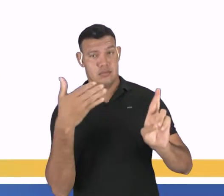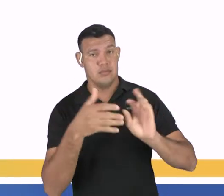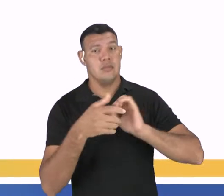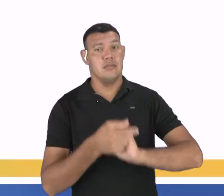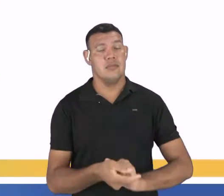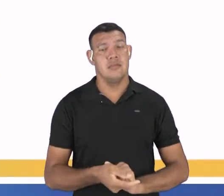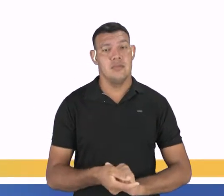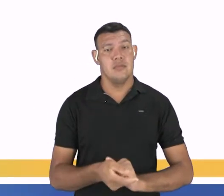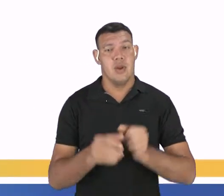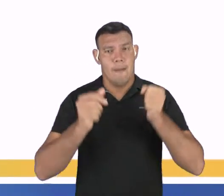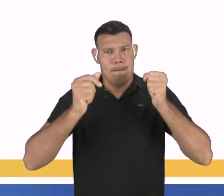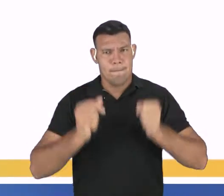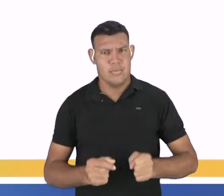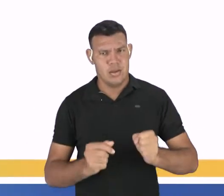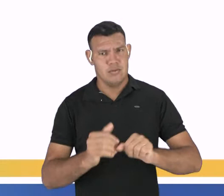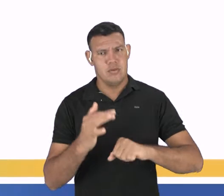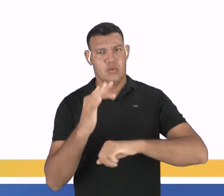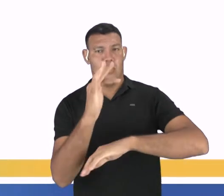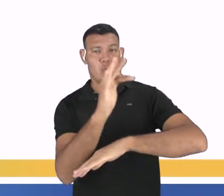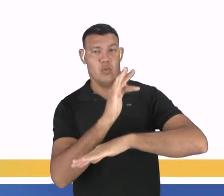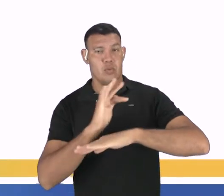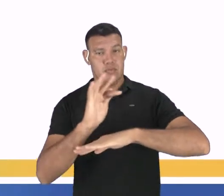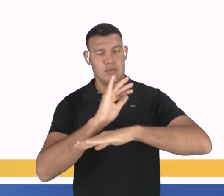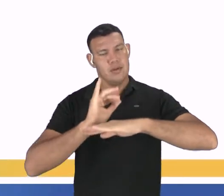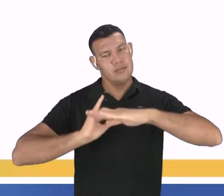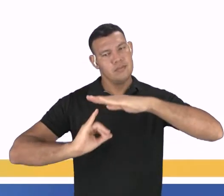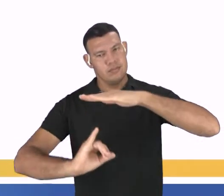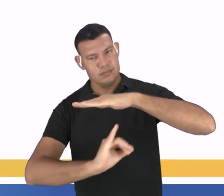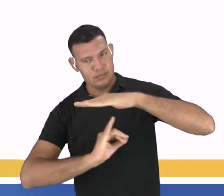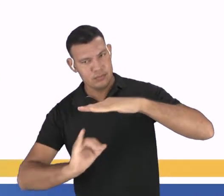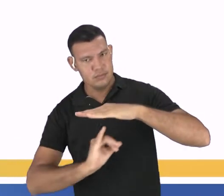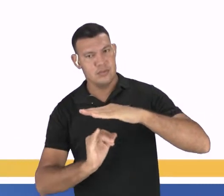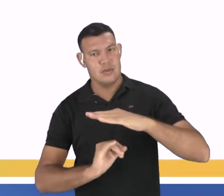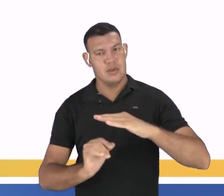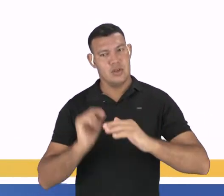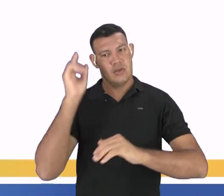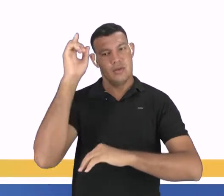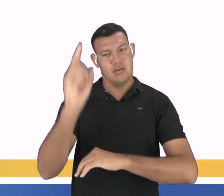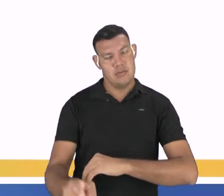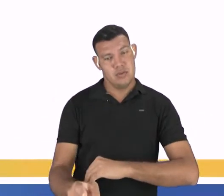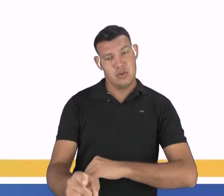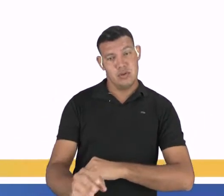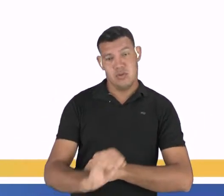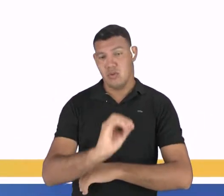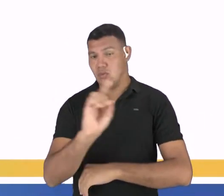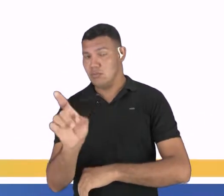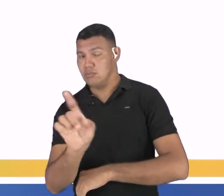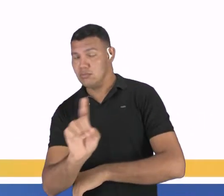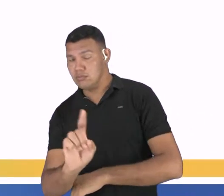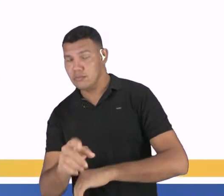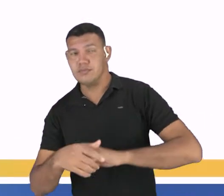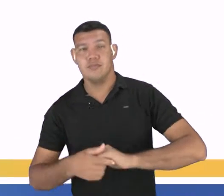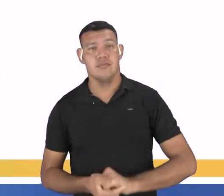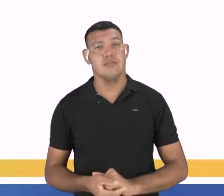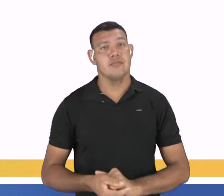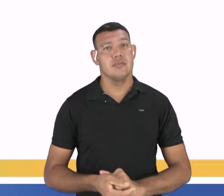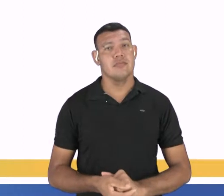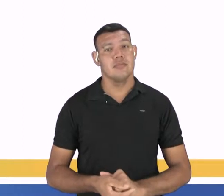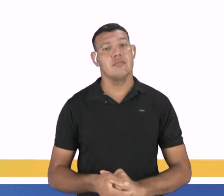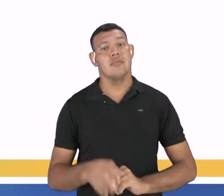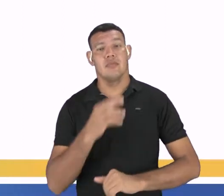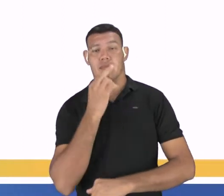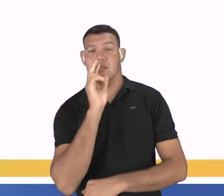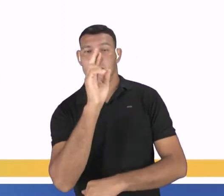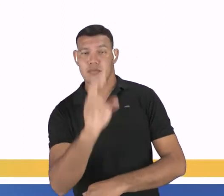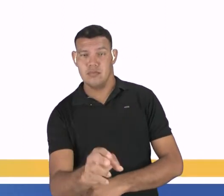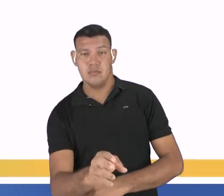tanto do ponto de vista formal quanto informal, direta ou indiretamente, porém, como o mesmo